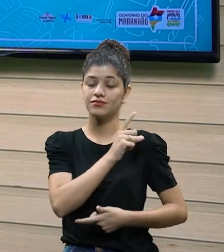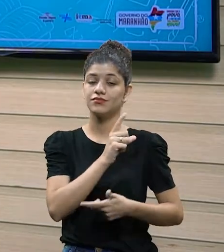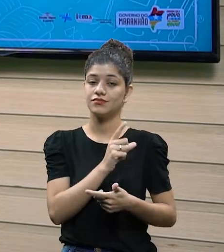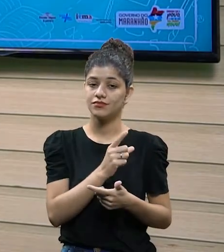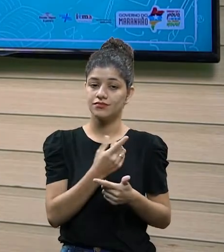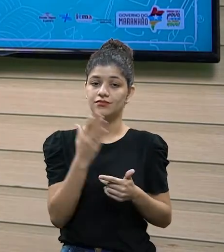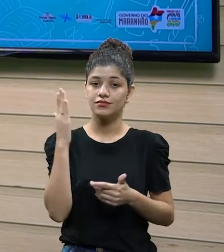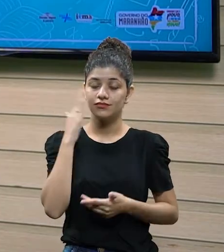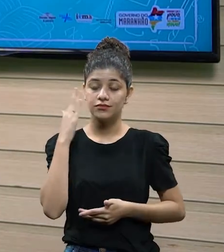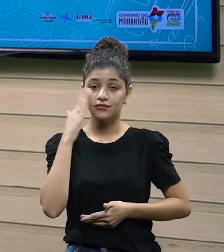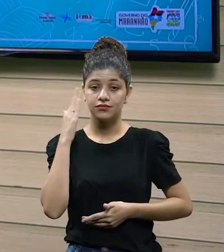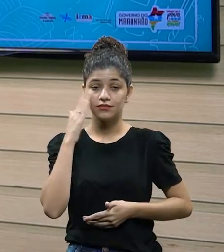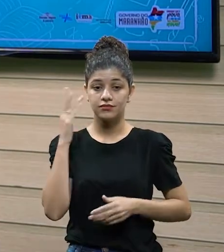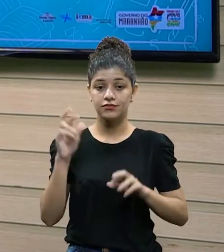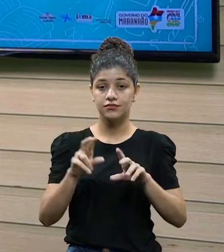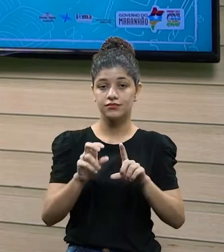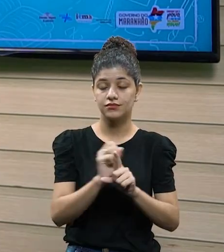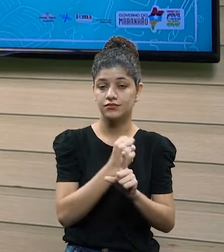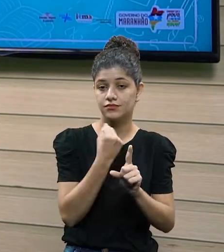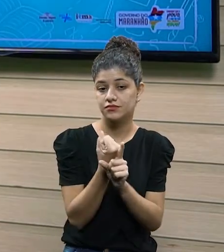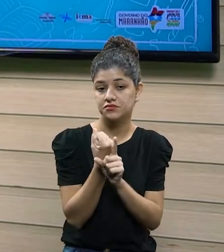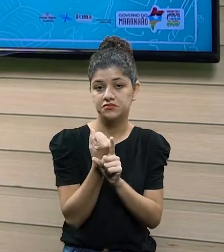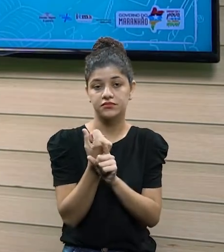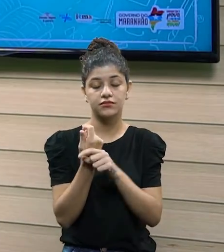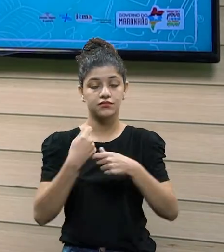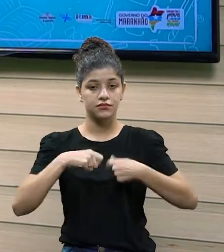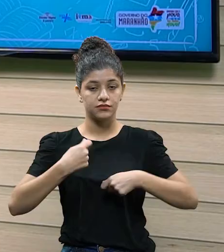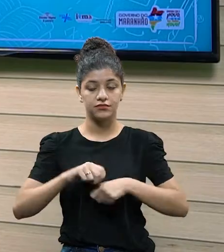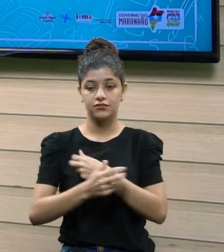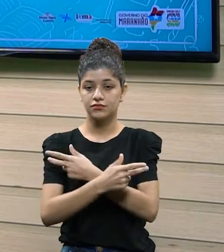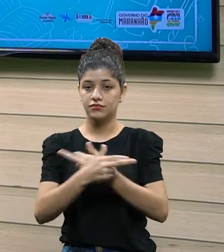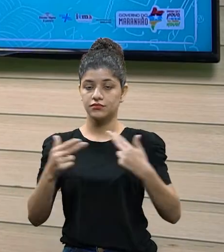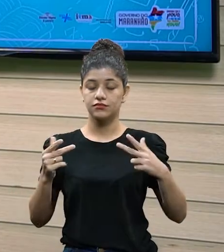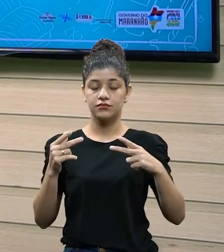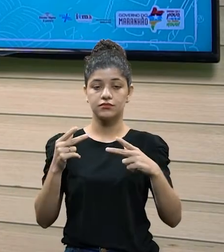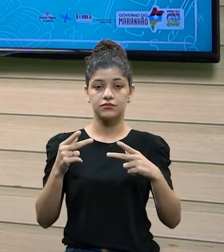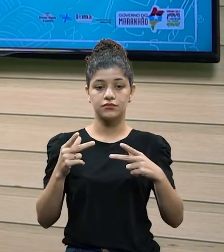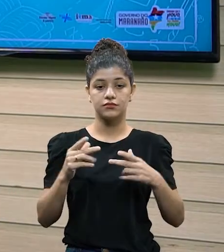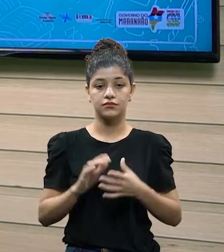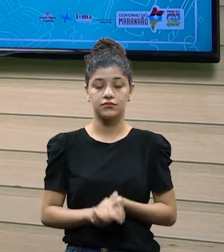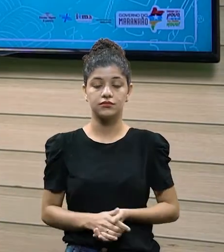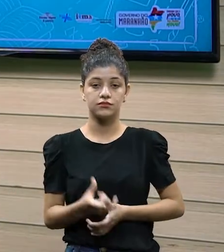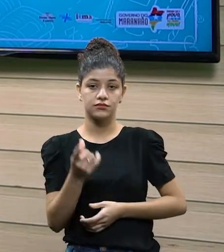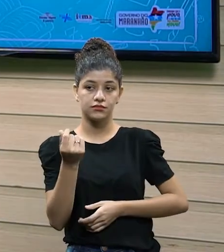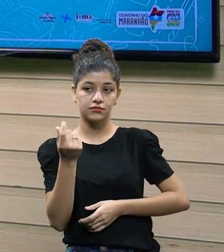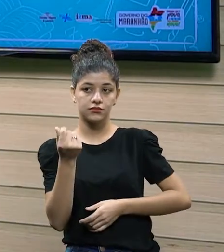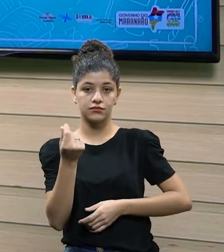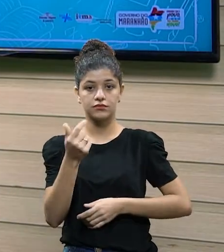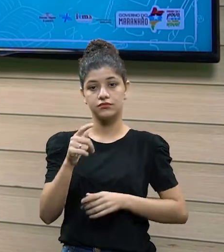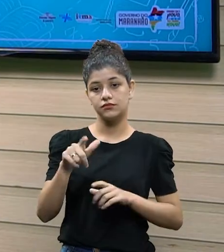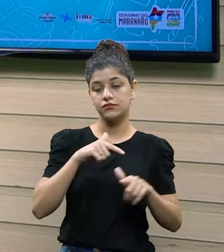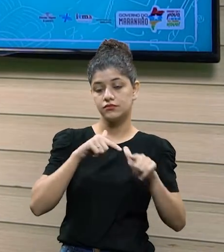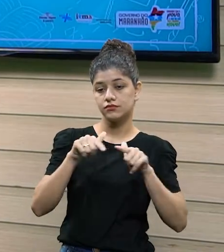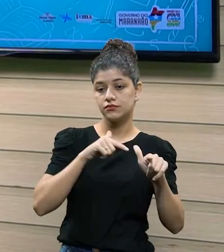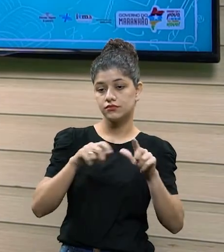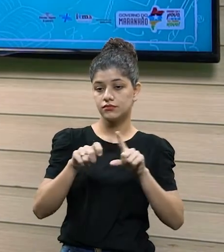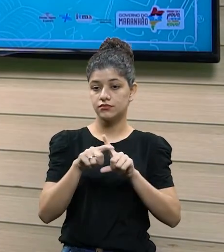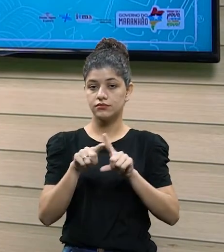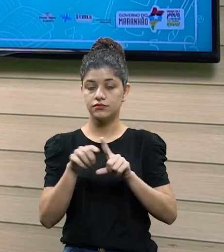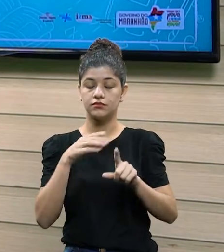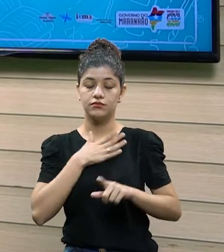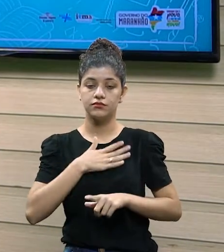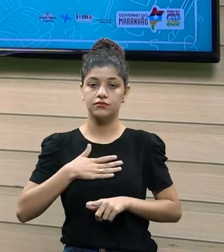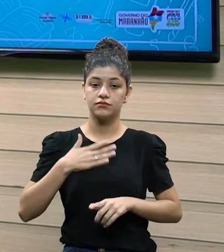Elas são seres sociais que são repletas de várias necessidades, não só a necessidade do ganhar o dinheiro no trabalho, mas tem a questão familiar, tem a